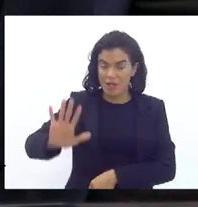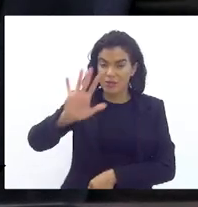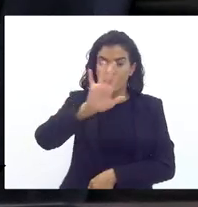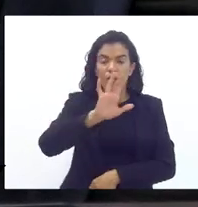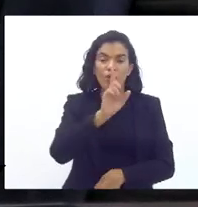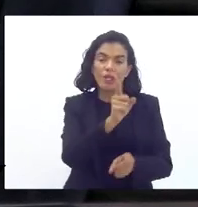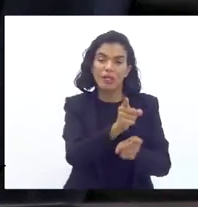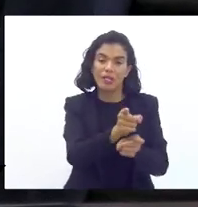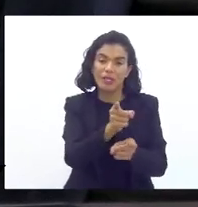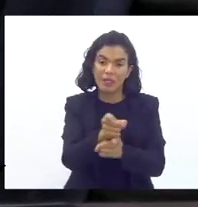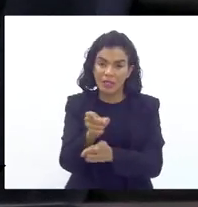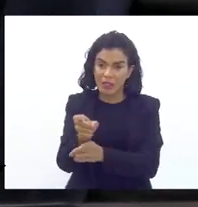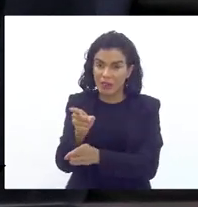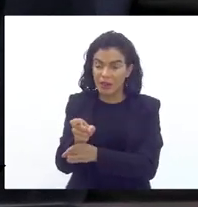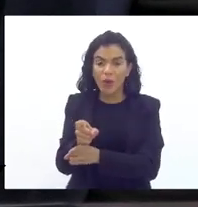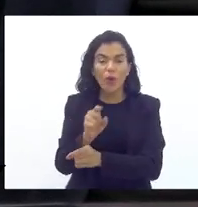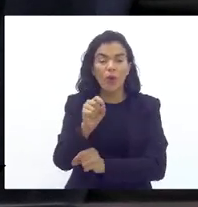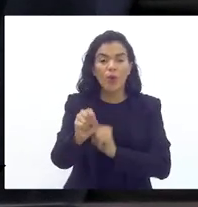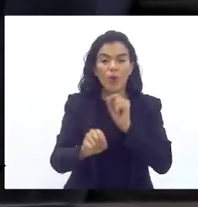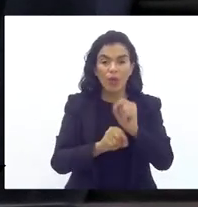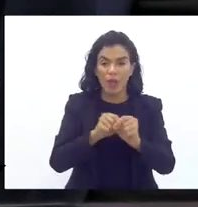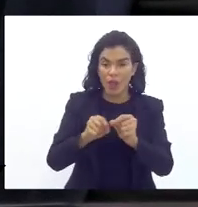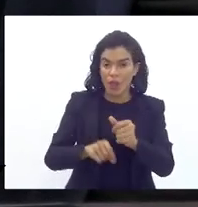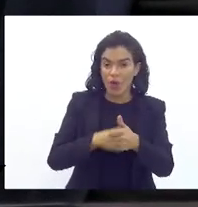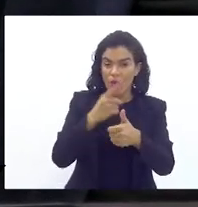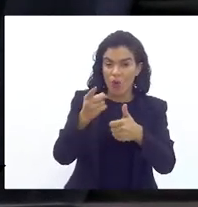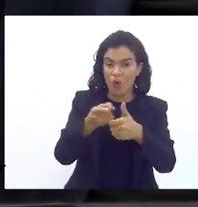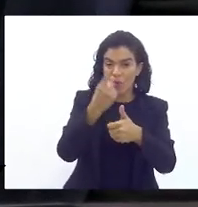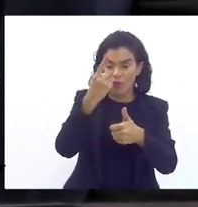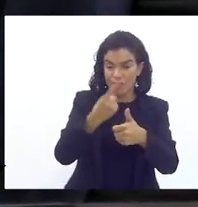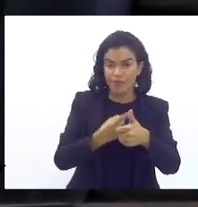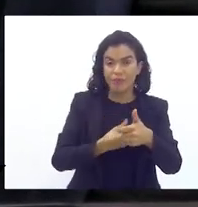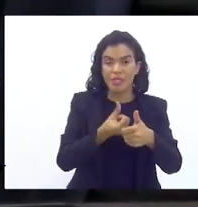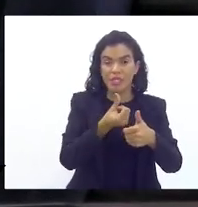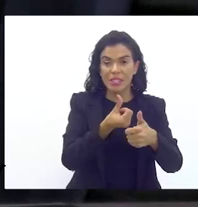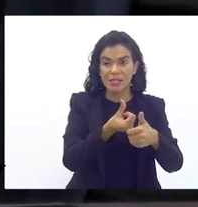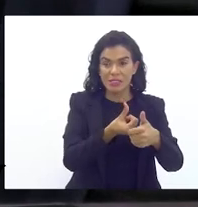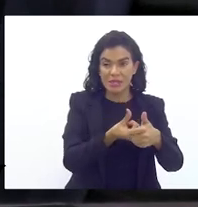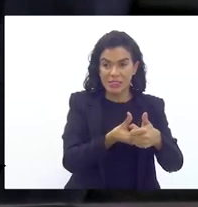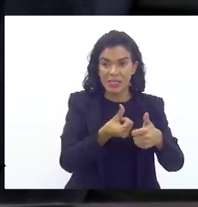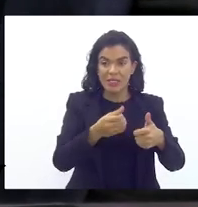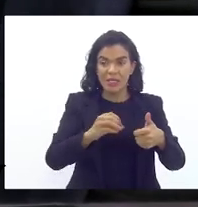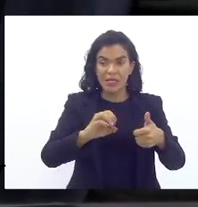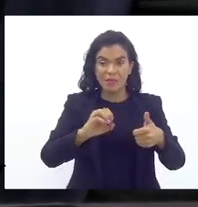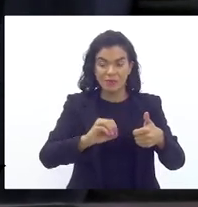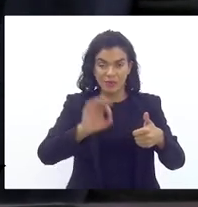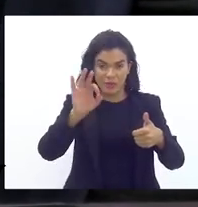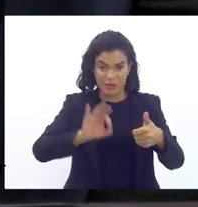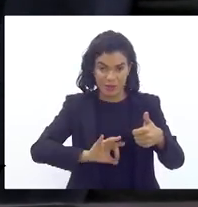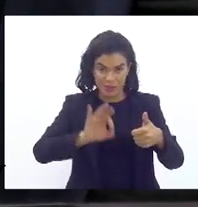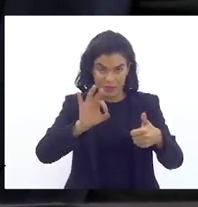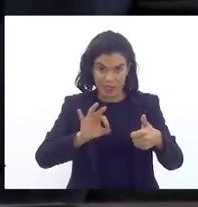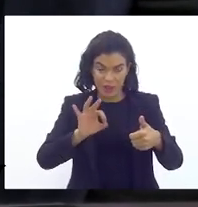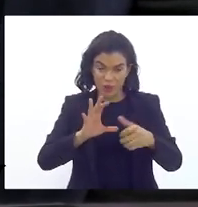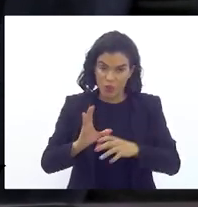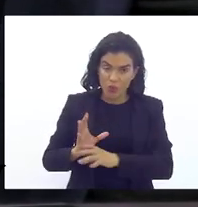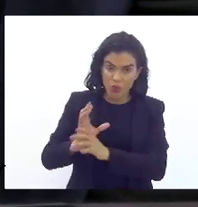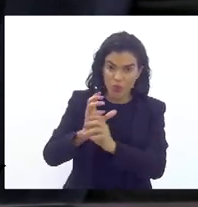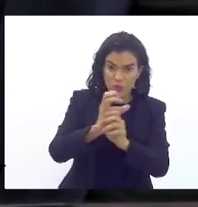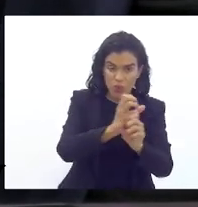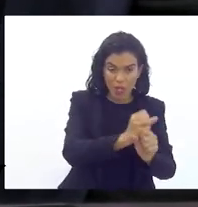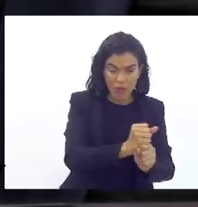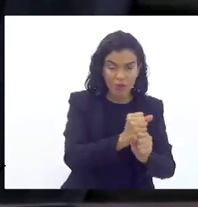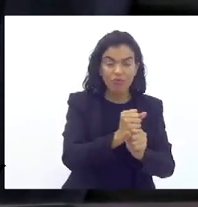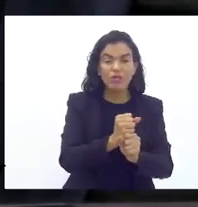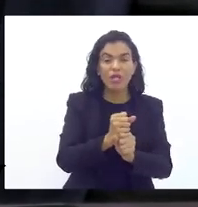identificou que em 60 por 60% dos casos de